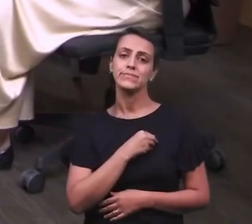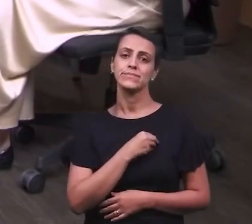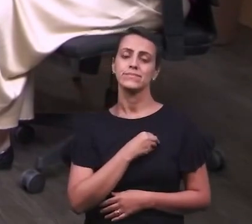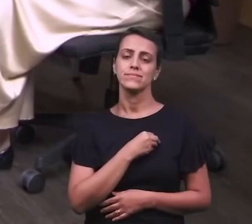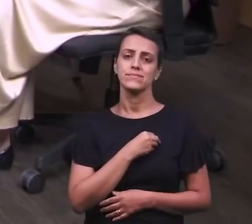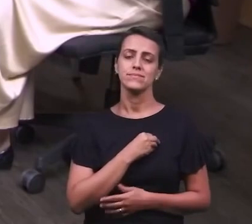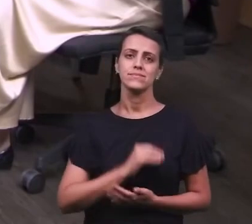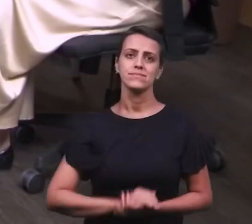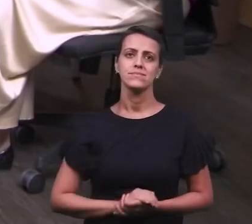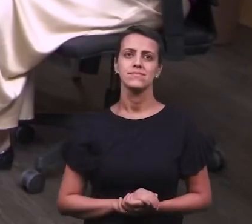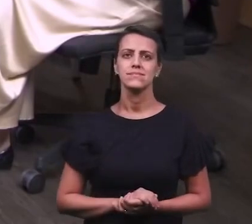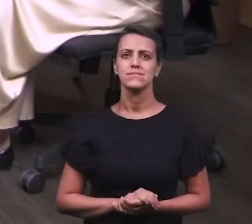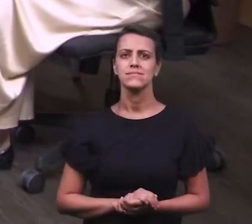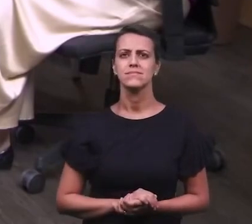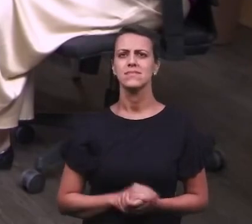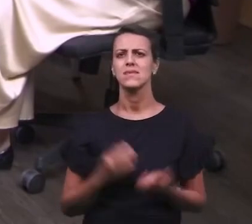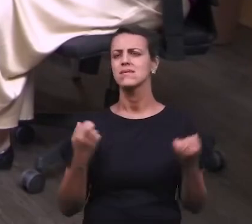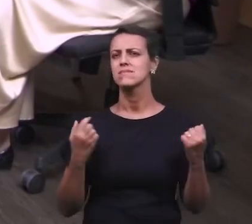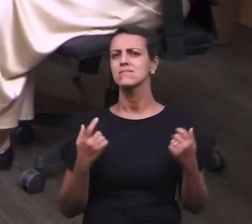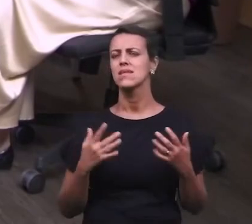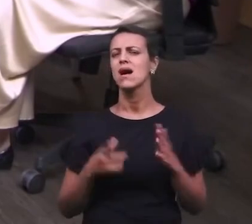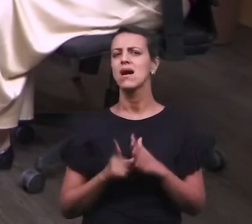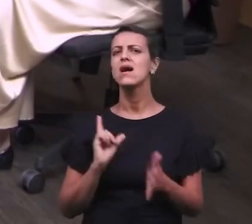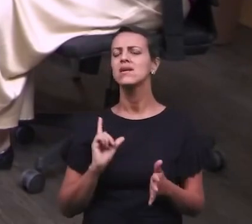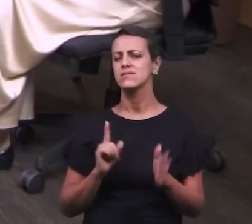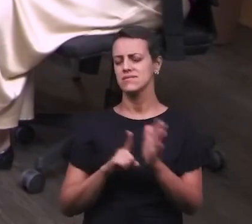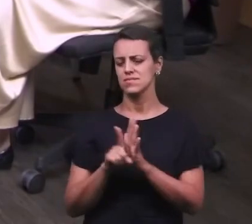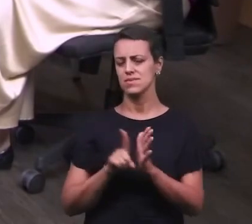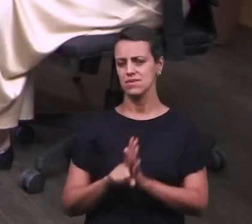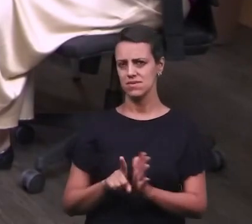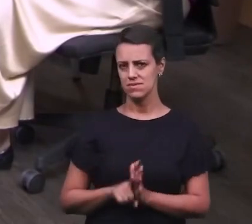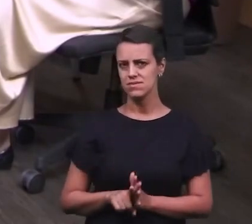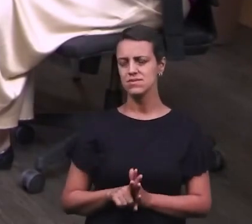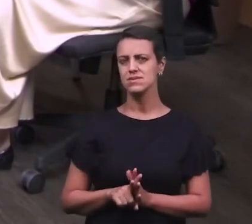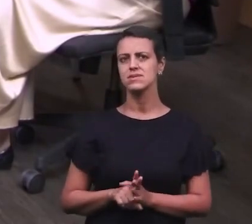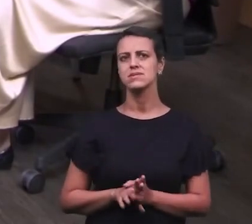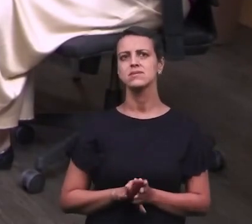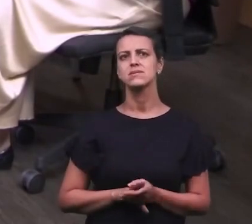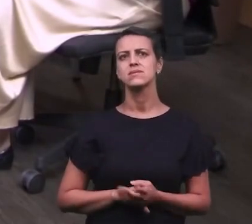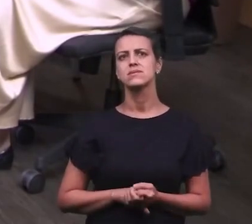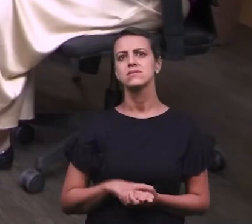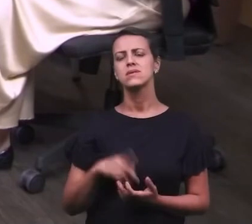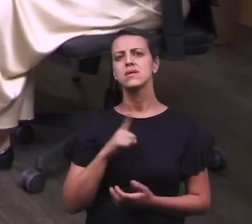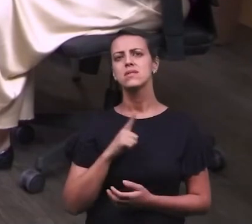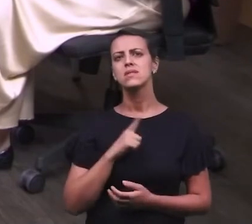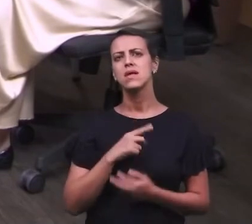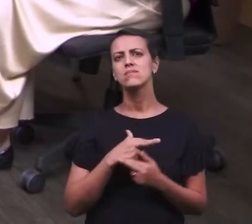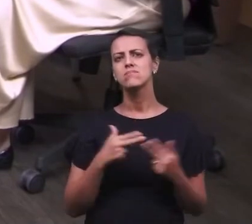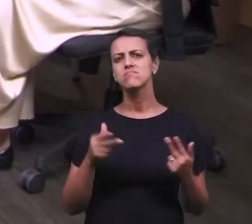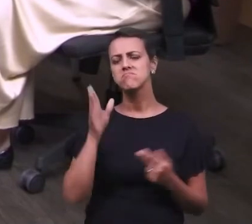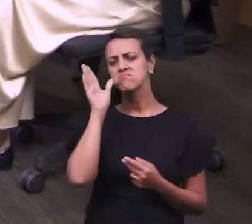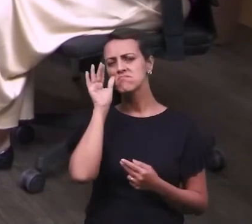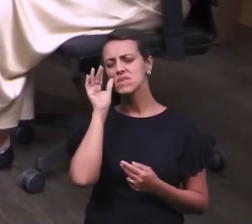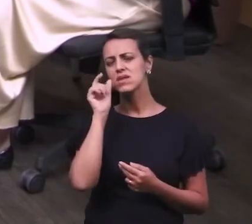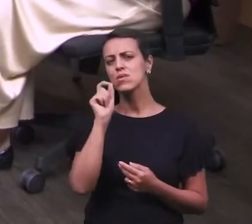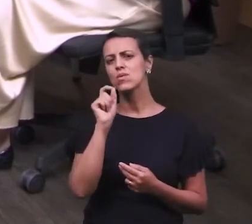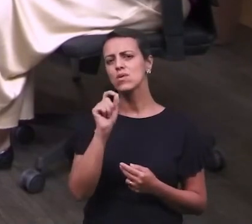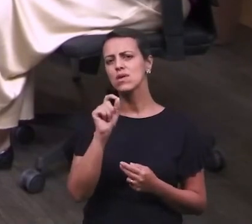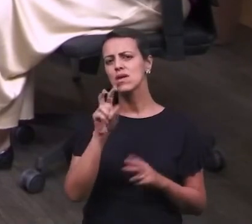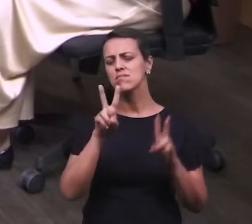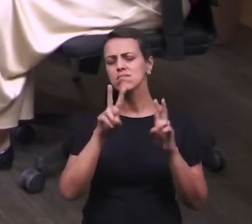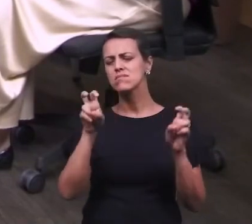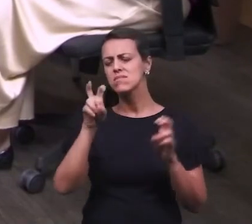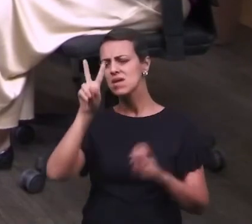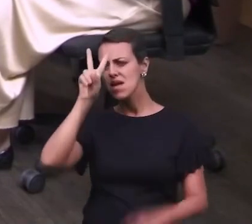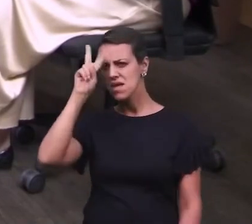gente passar às próximas perguntas, há um aspecto interessante que essa expressão rebeldia, né,